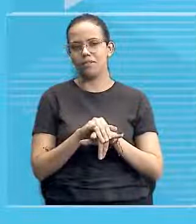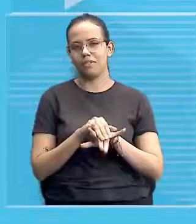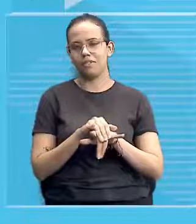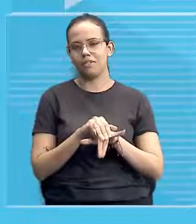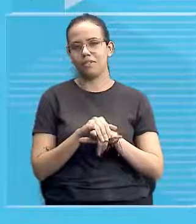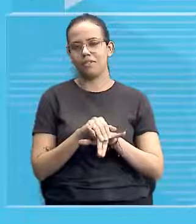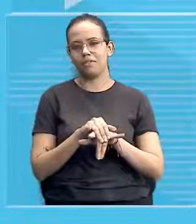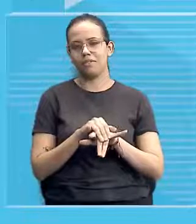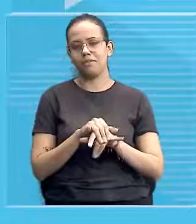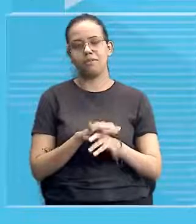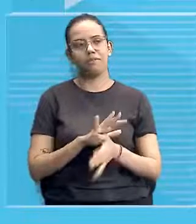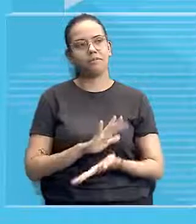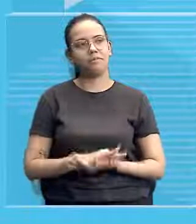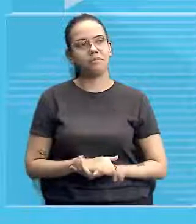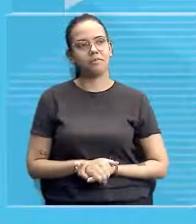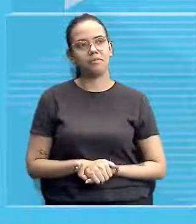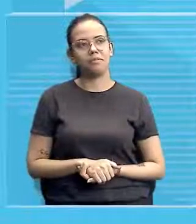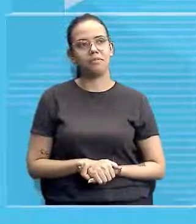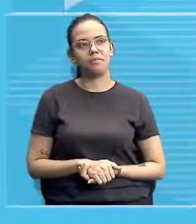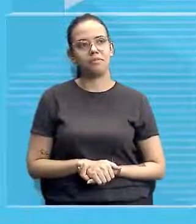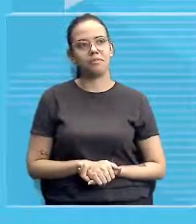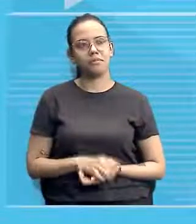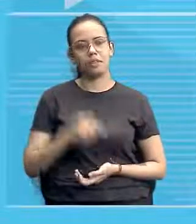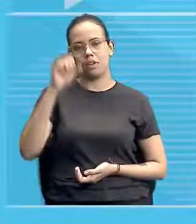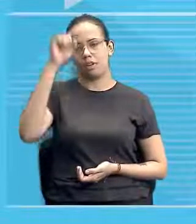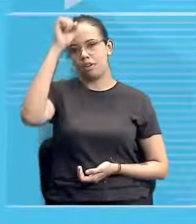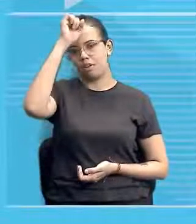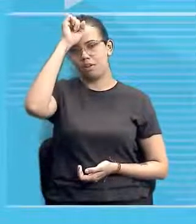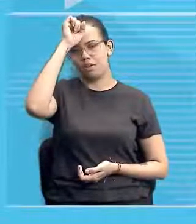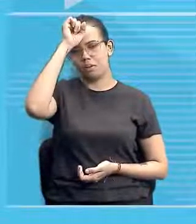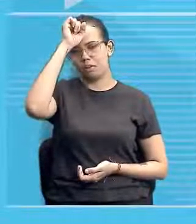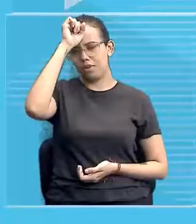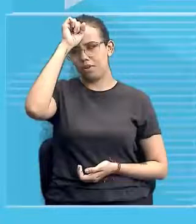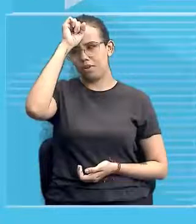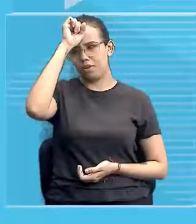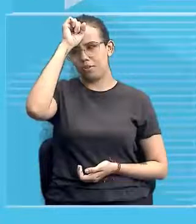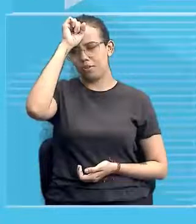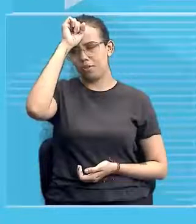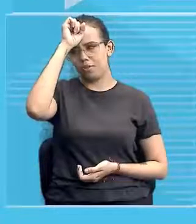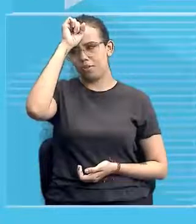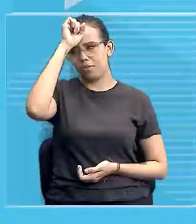Então esta frase é de Simone de Beauvoir.